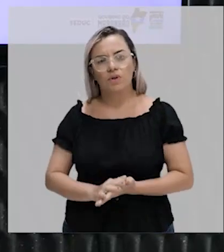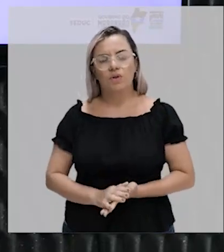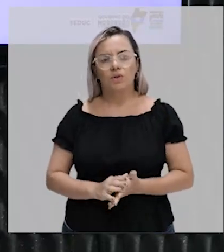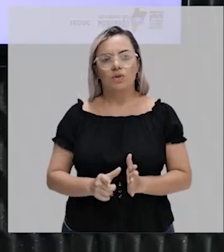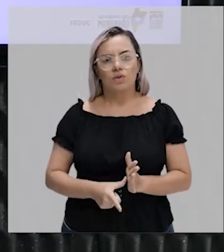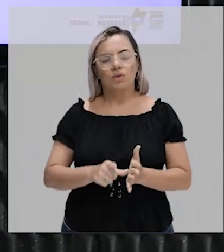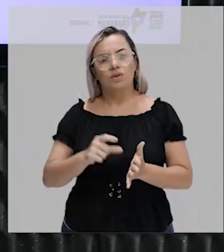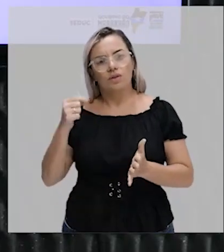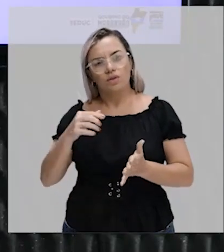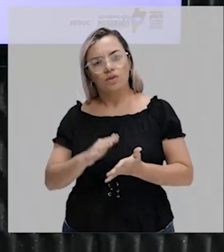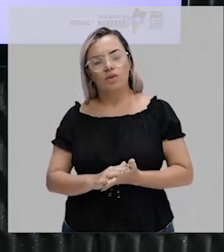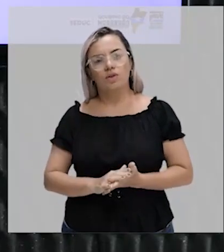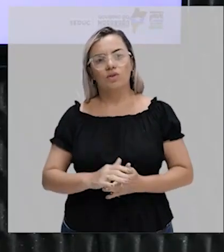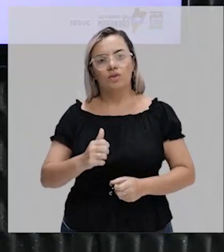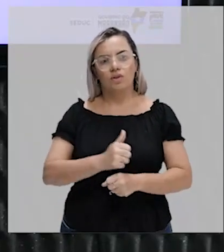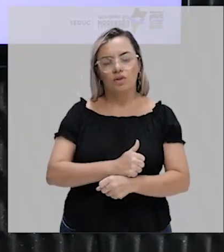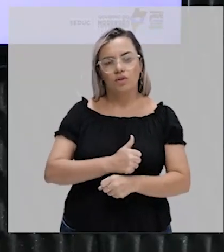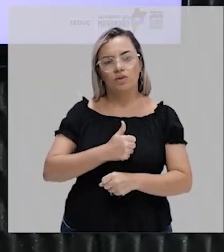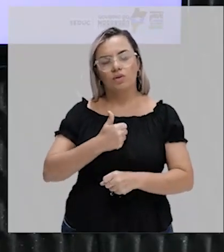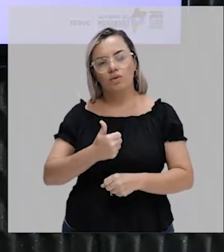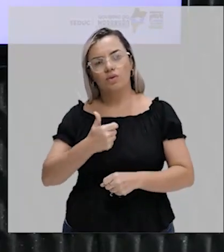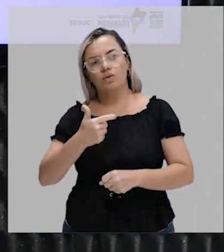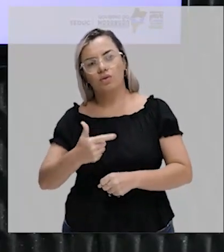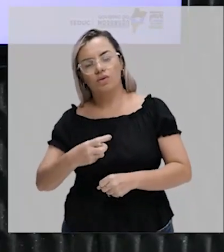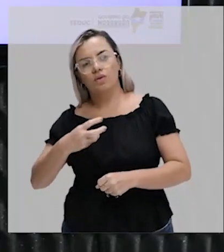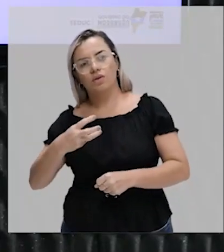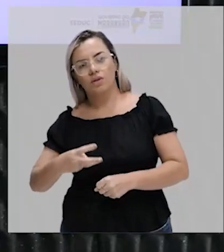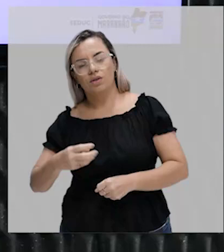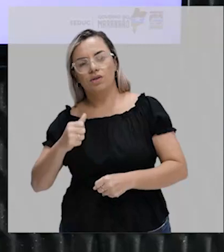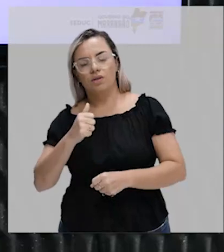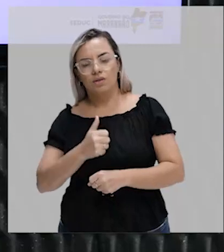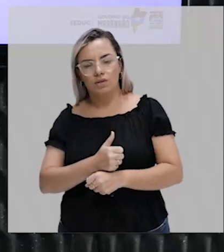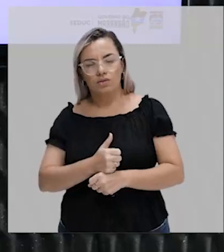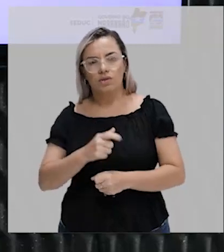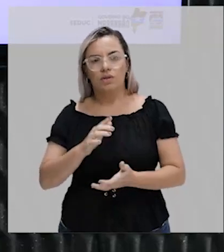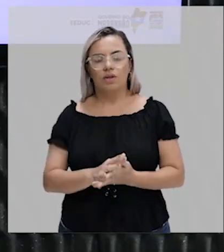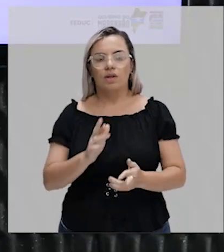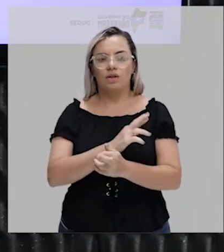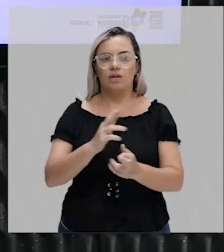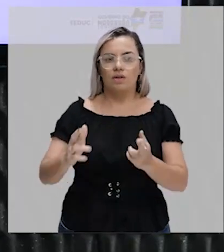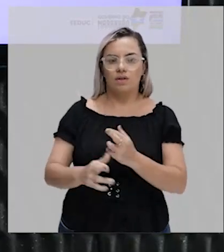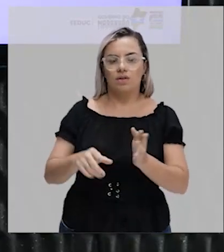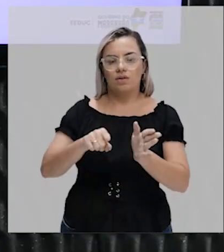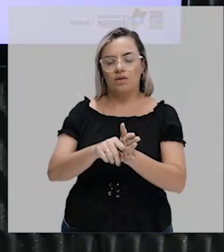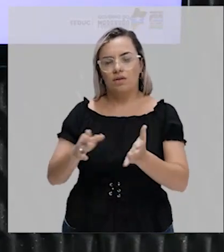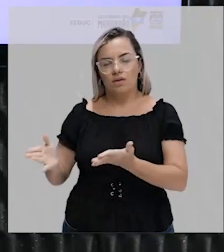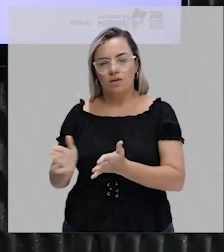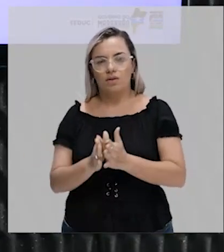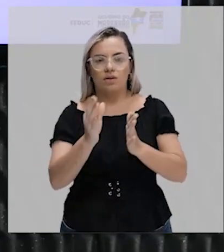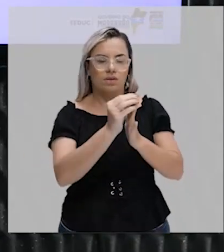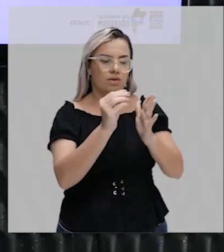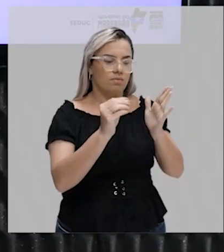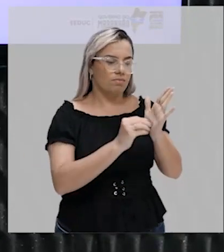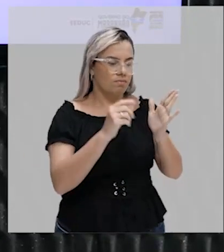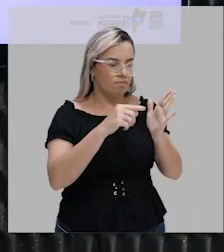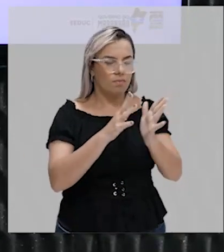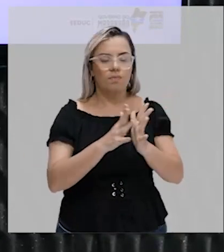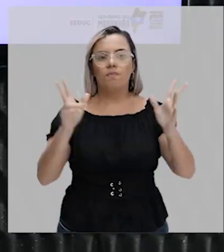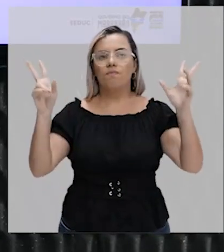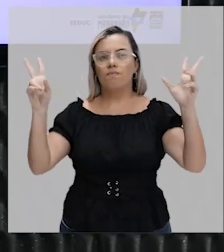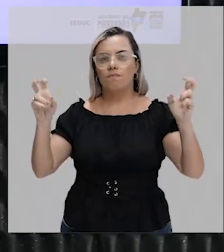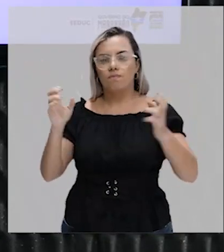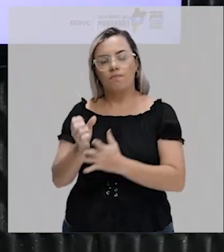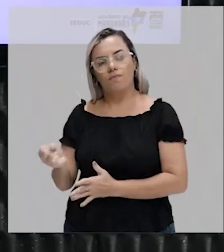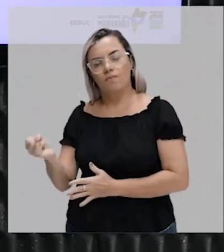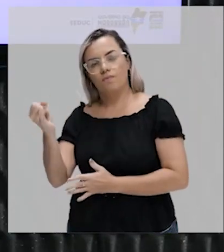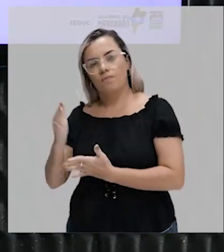2, 3 anos, tivemos questões referentes a essa, mas independentemente de vestibulares, é uma temática muito importante para a gente entender